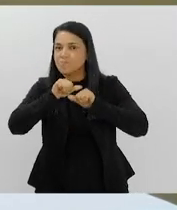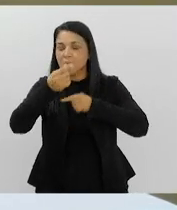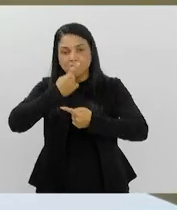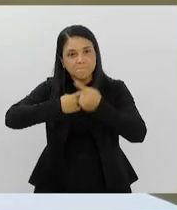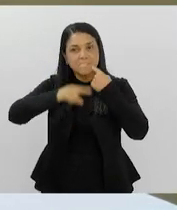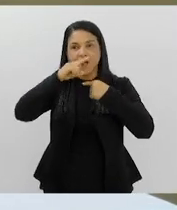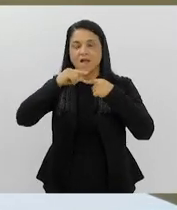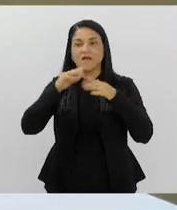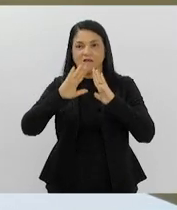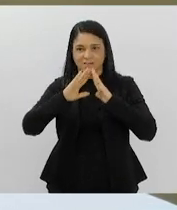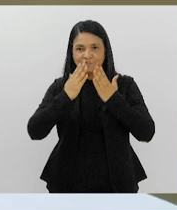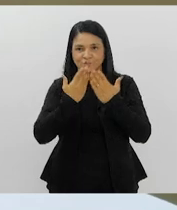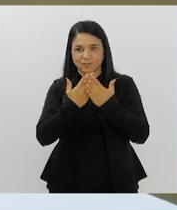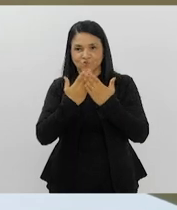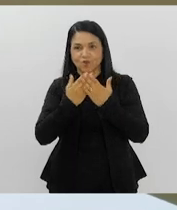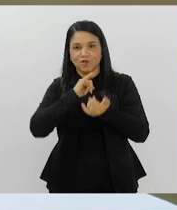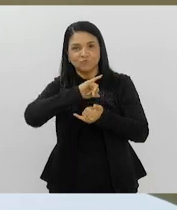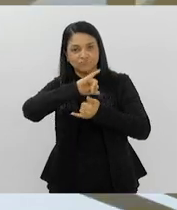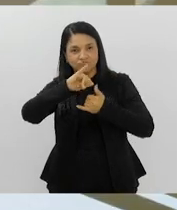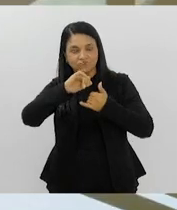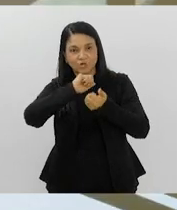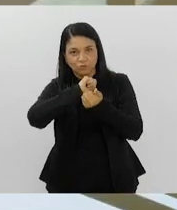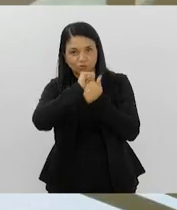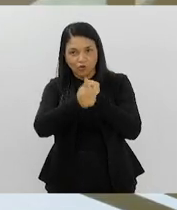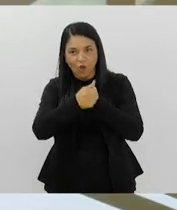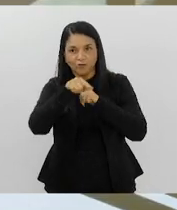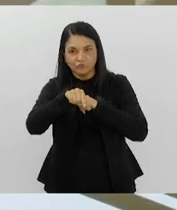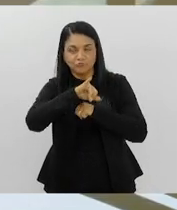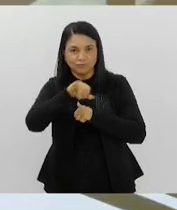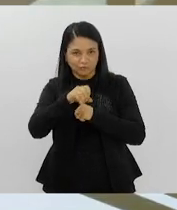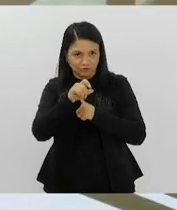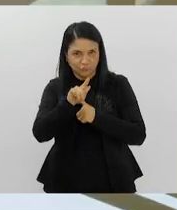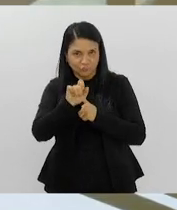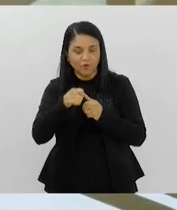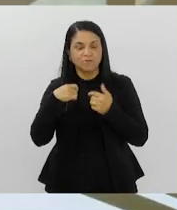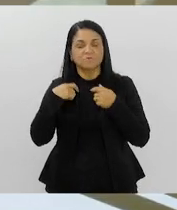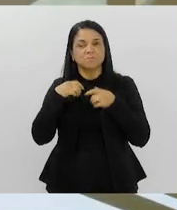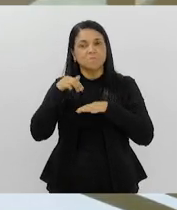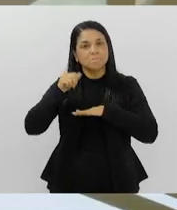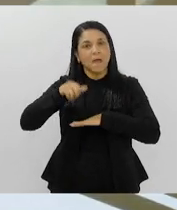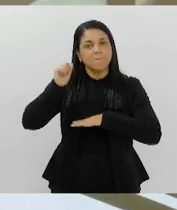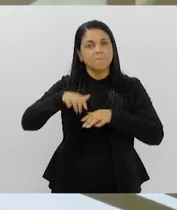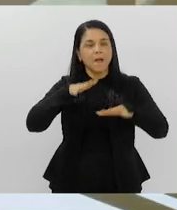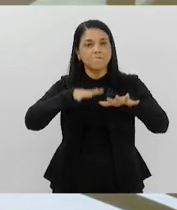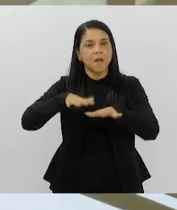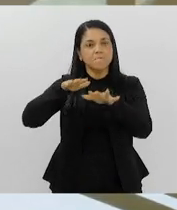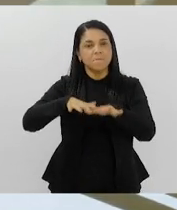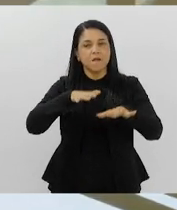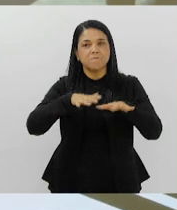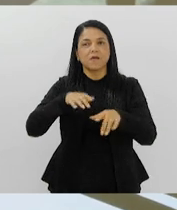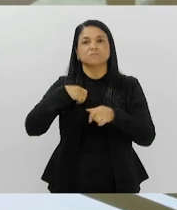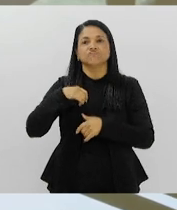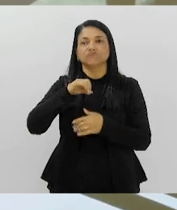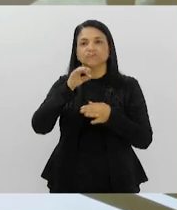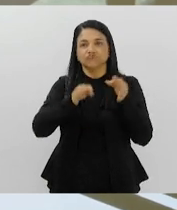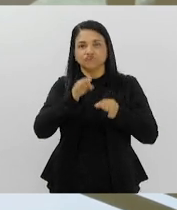escolas, os jovens participando dessa caminhada, ali o secretário de Justiça, o secretário adjunto, diretor de